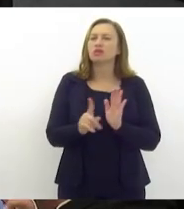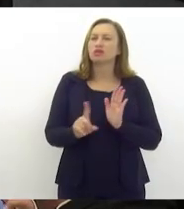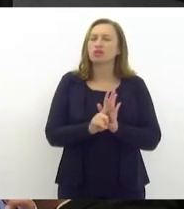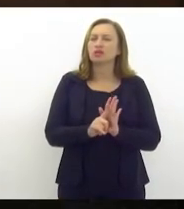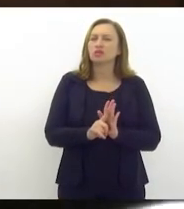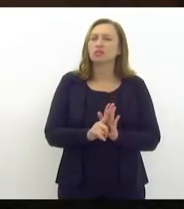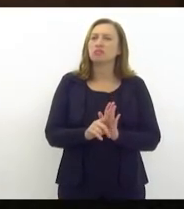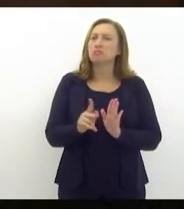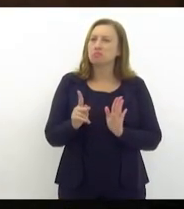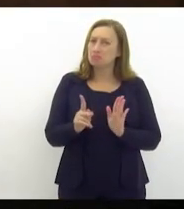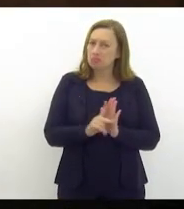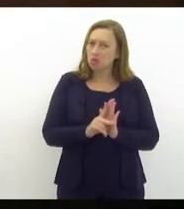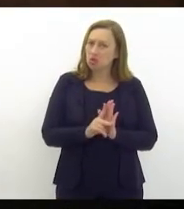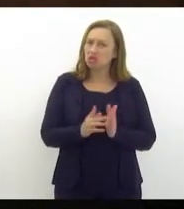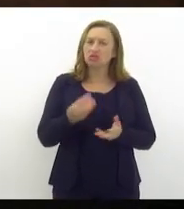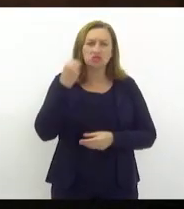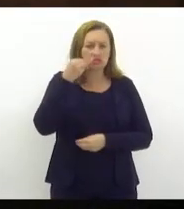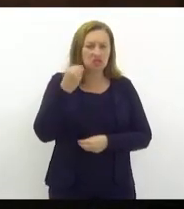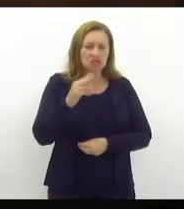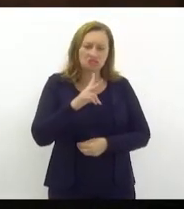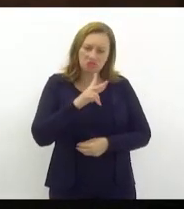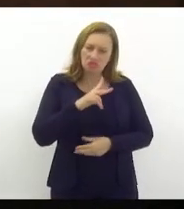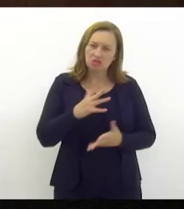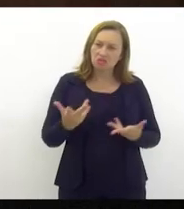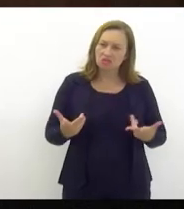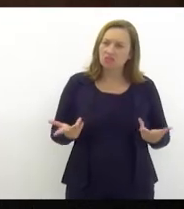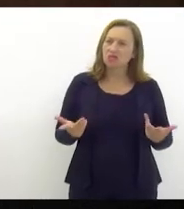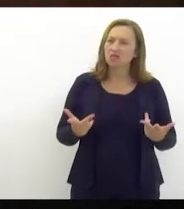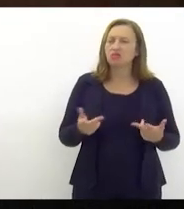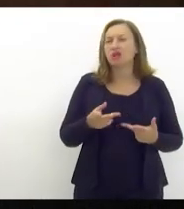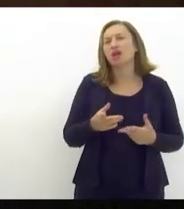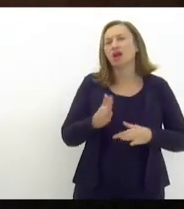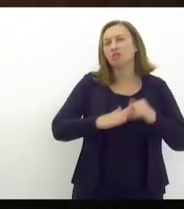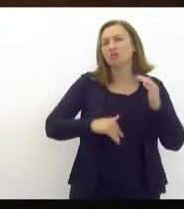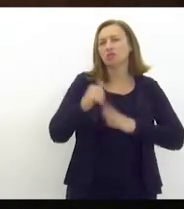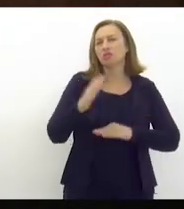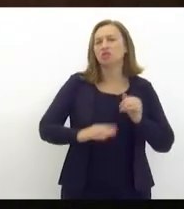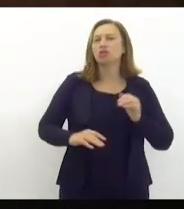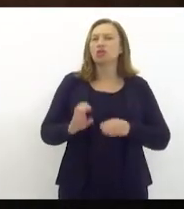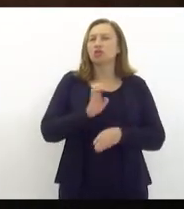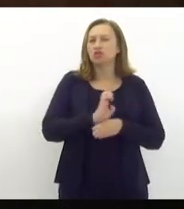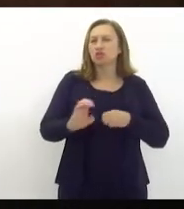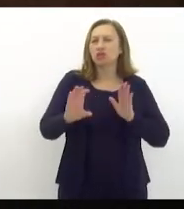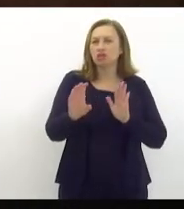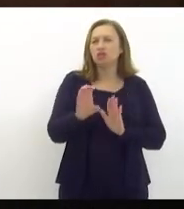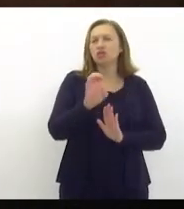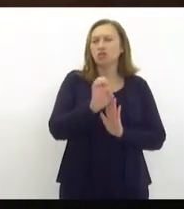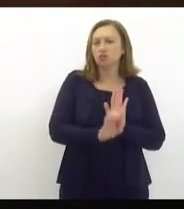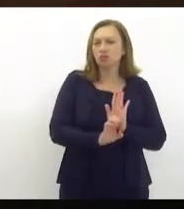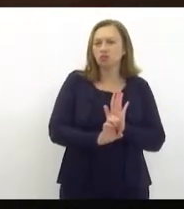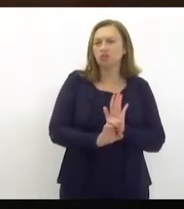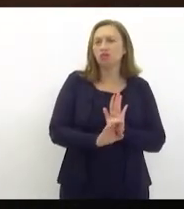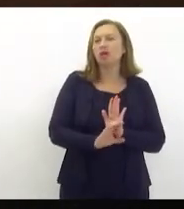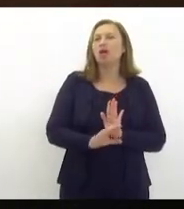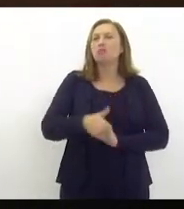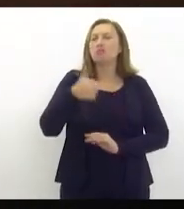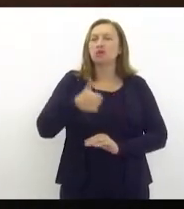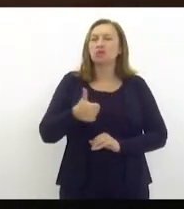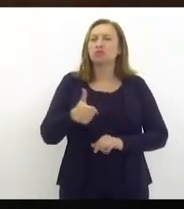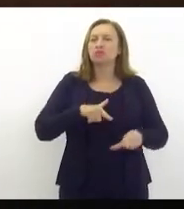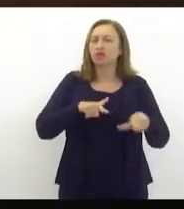um projeto que considera como experiência profissional o estágio curricular realizado pelo estudante a fim de primeiro emprego e